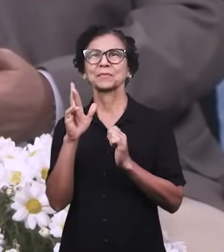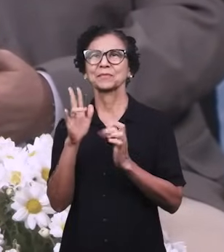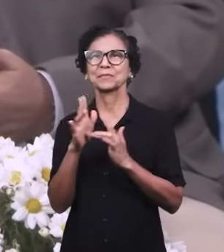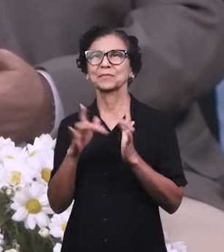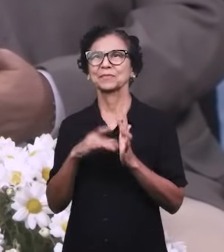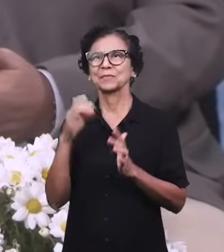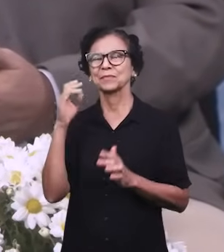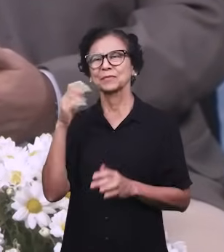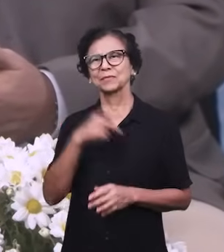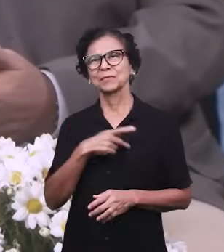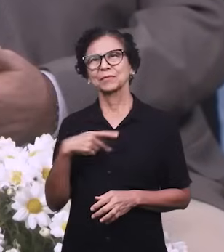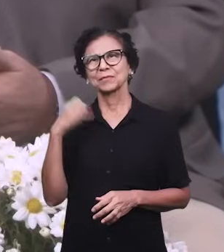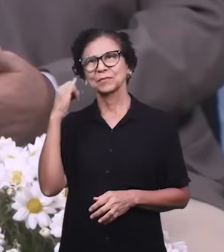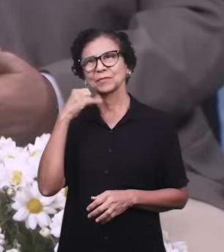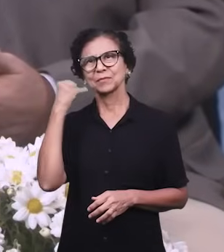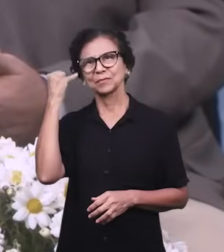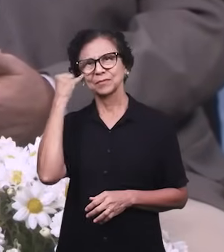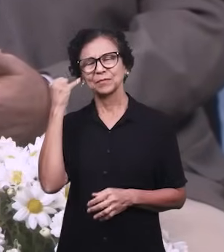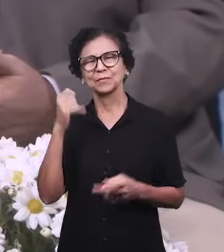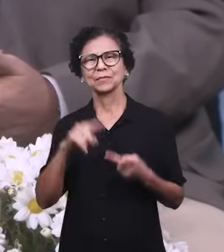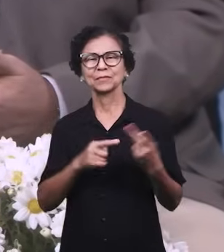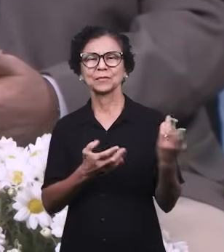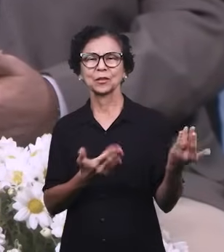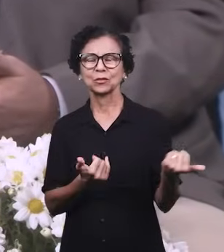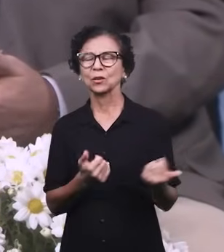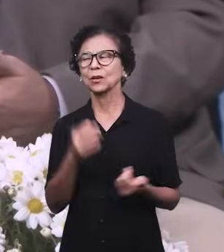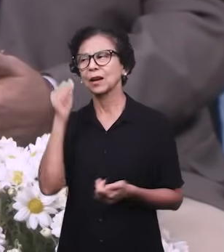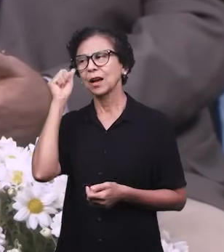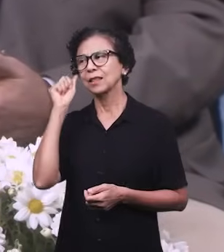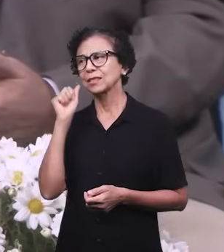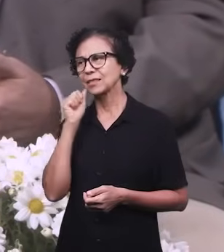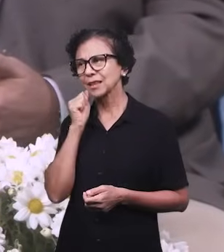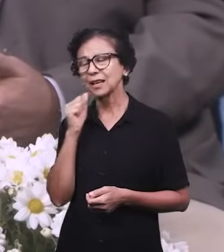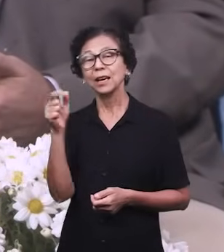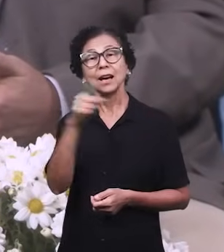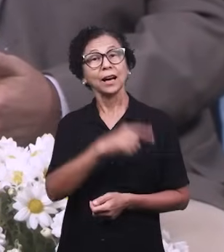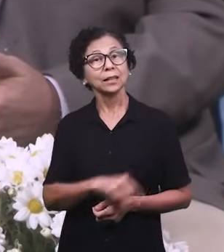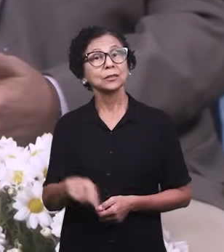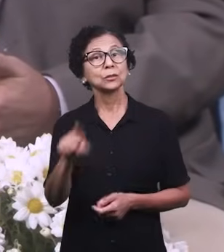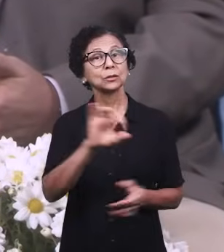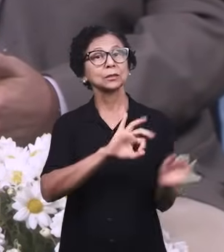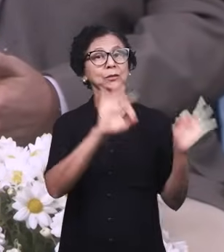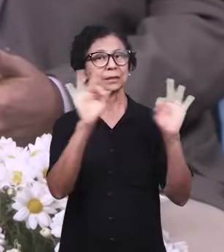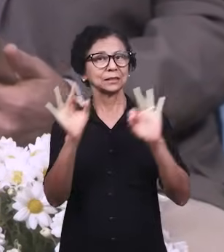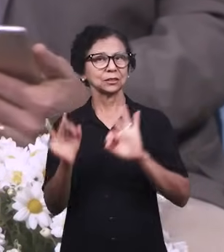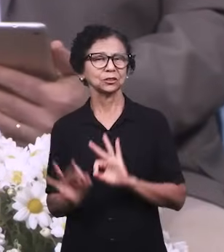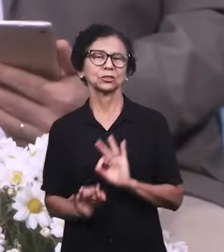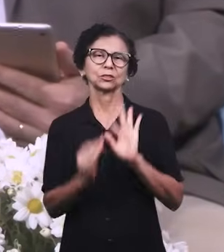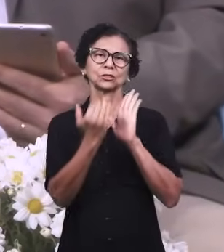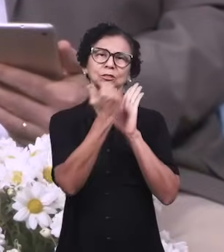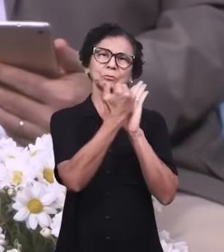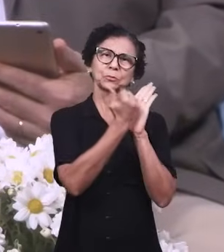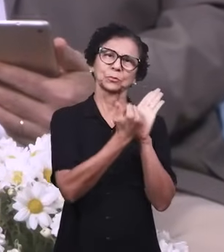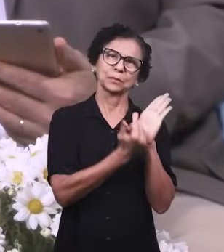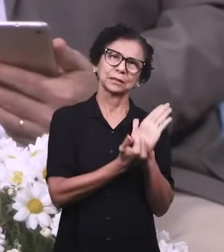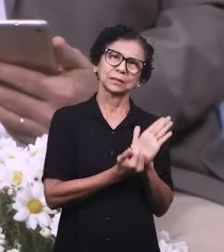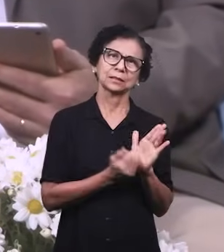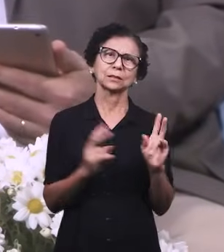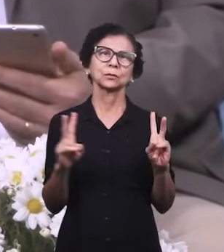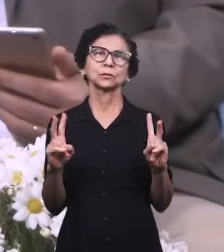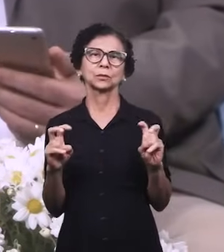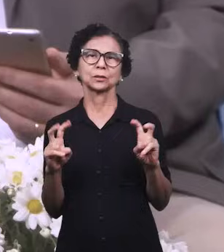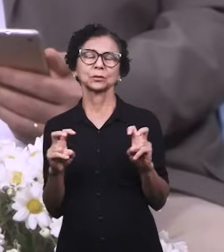Senhor aos jovens que são presentes. Paz do Senhor, Andréia. A paz do Senhor àqueles que estão participando conosco hoje também, a nossa programação a